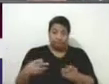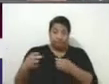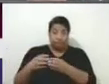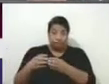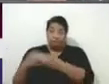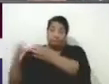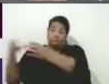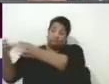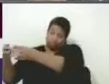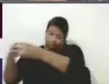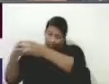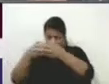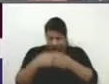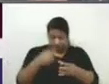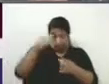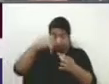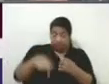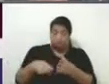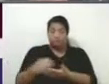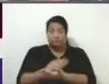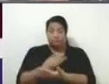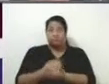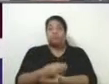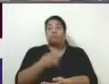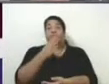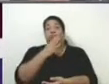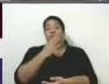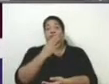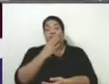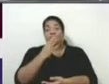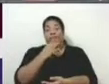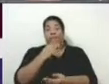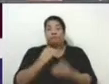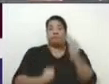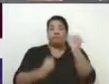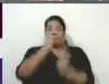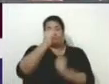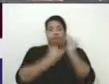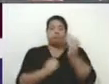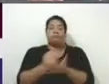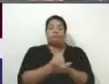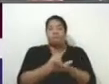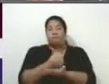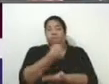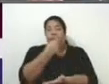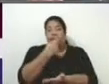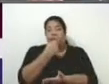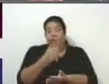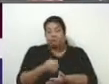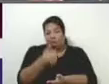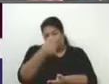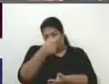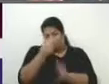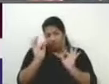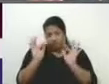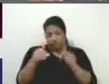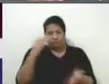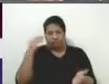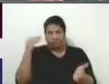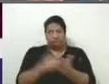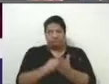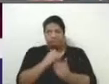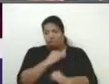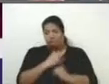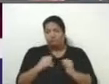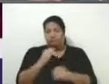para conhecer a indústria de fármacos, que está sendo praticamente finalizada até o até meio do ano, lá no nosso